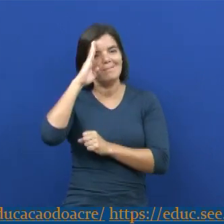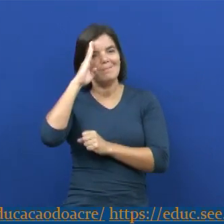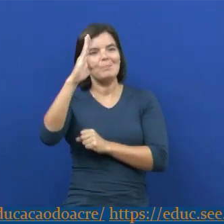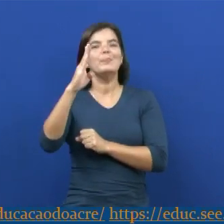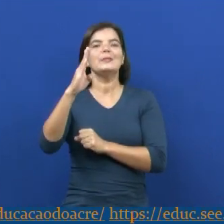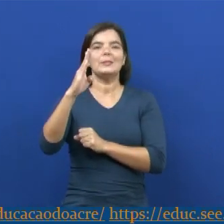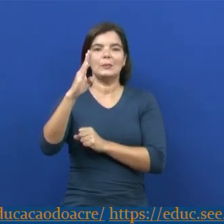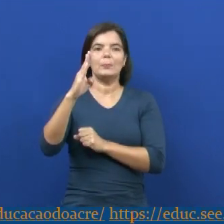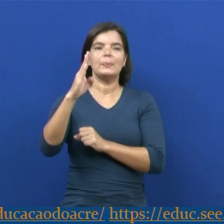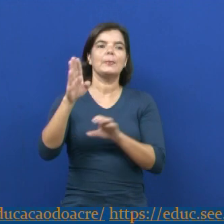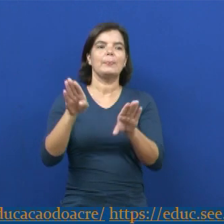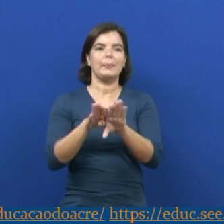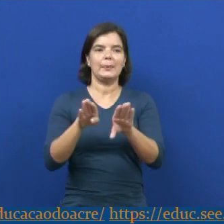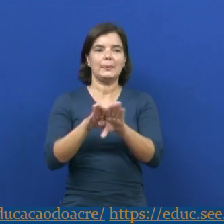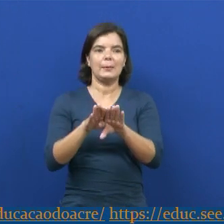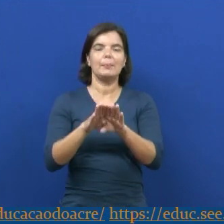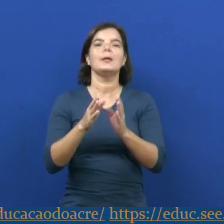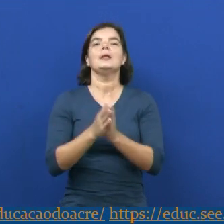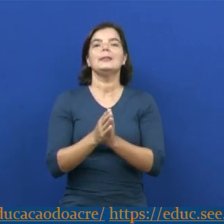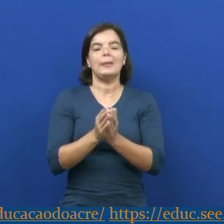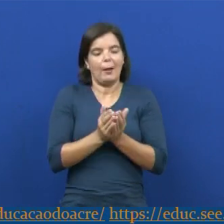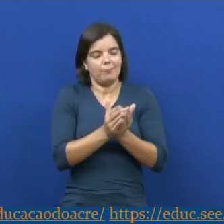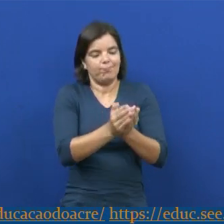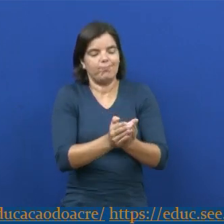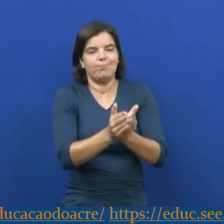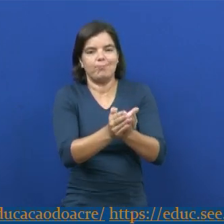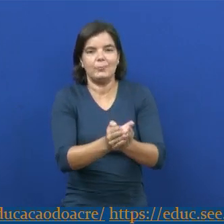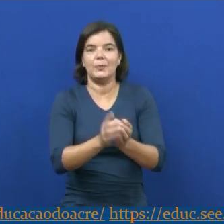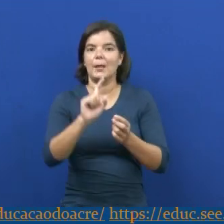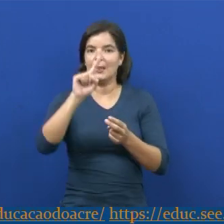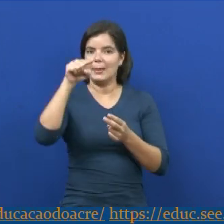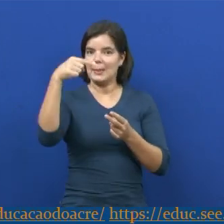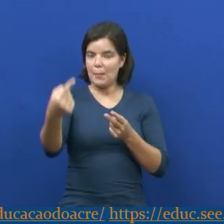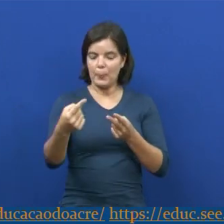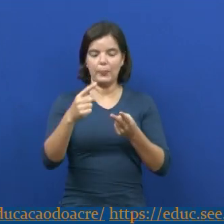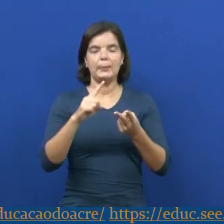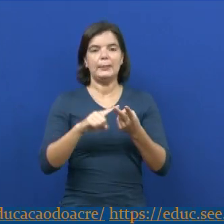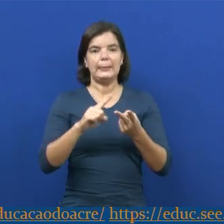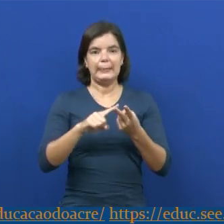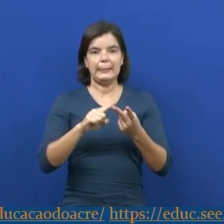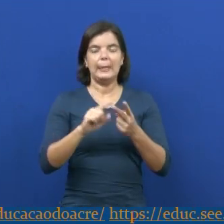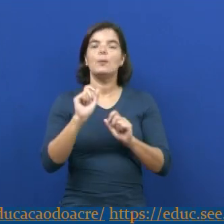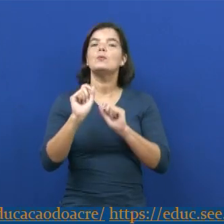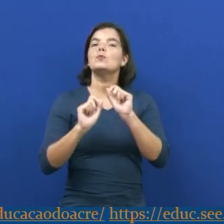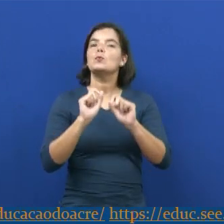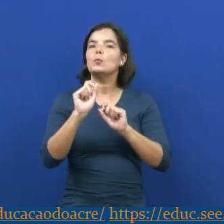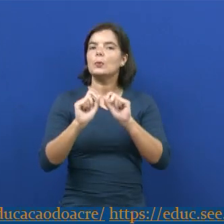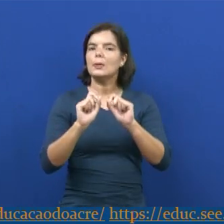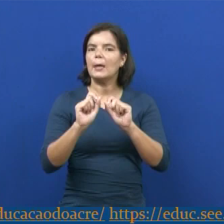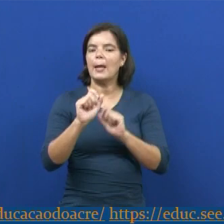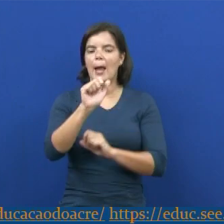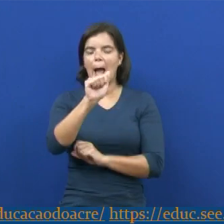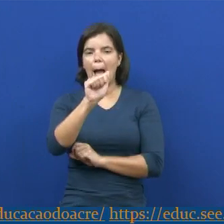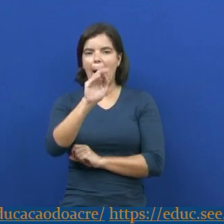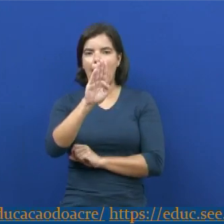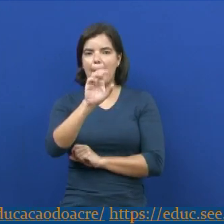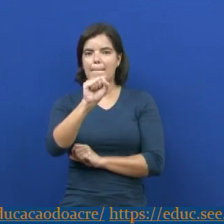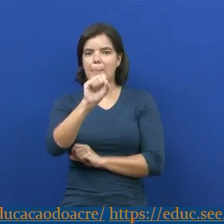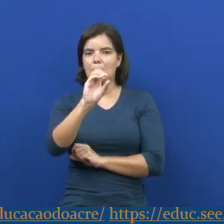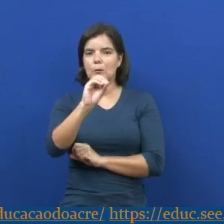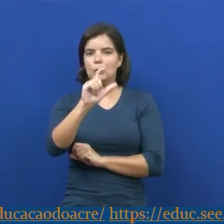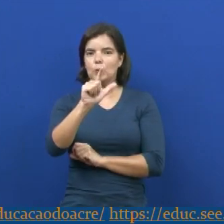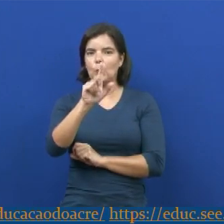principalmente na questão das navegações. E em seguida nós temos o absolutismo. O que seria o